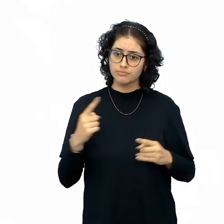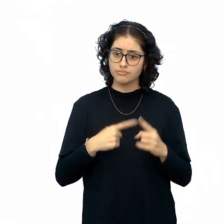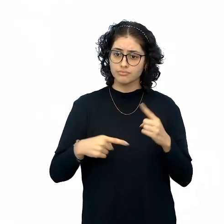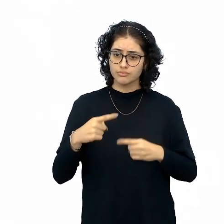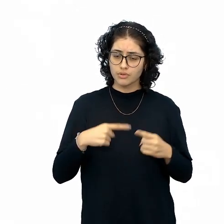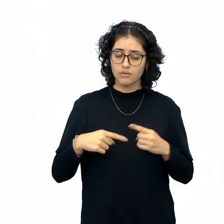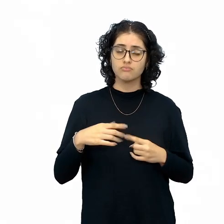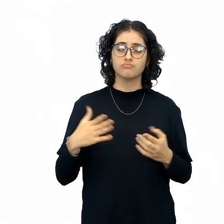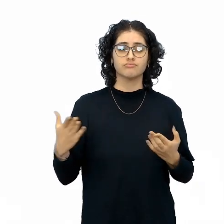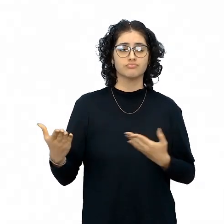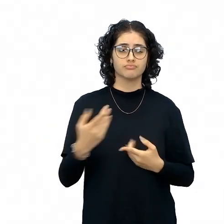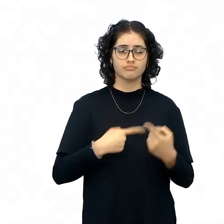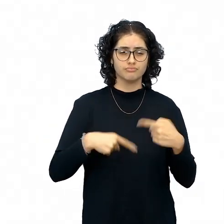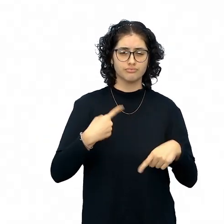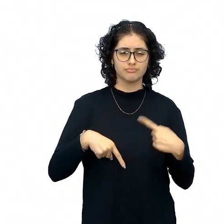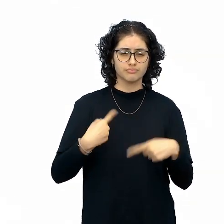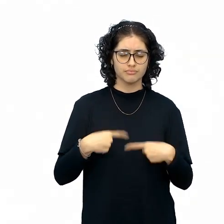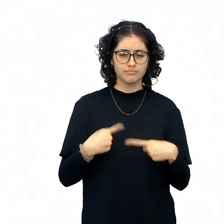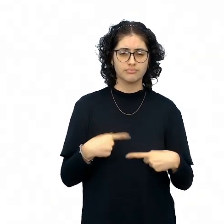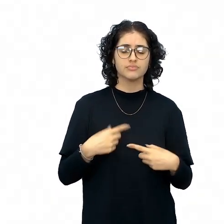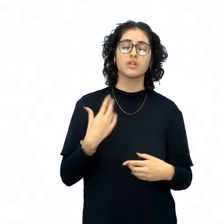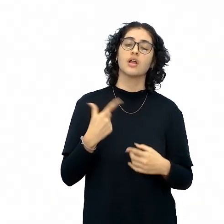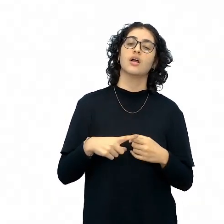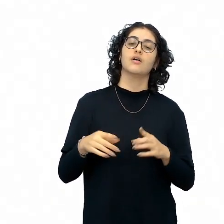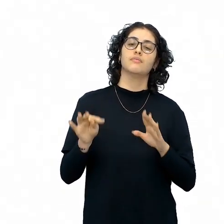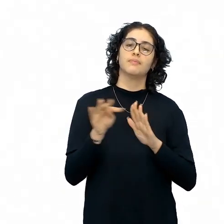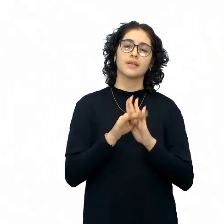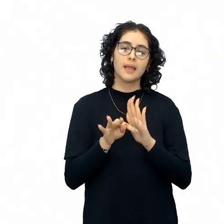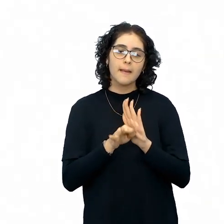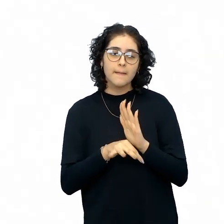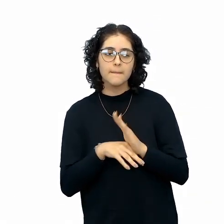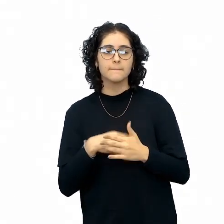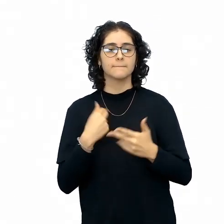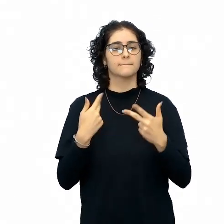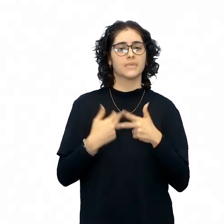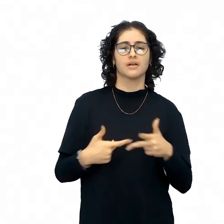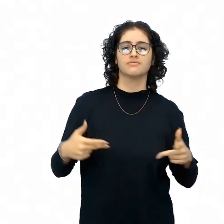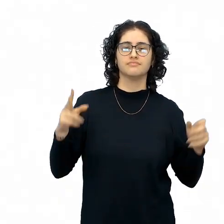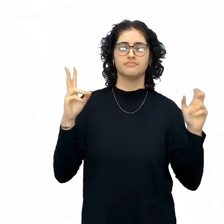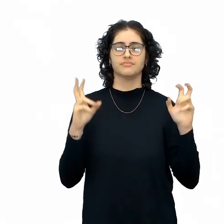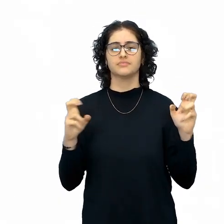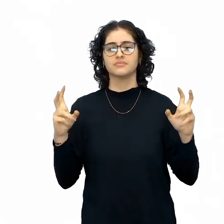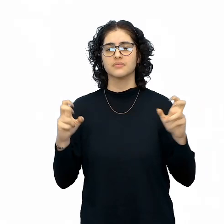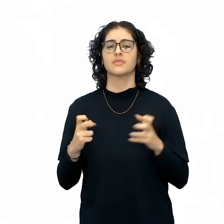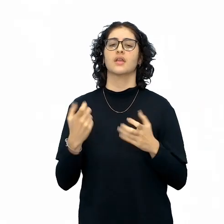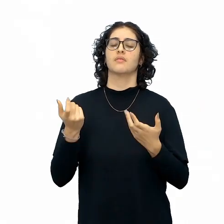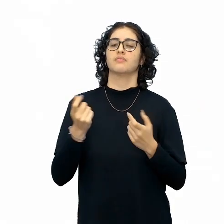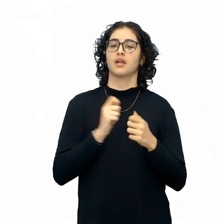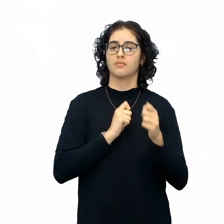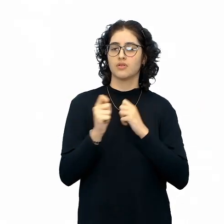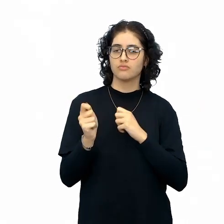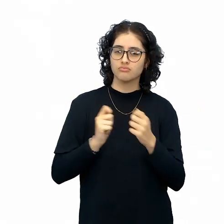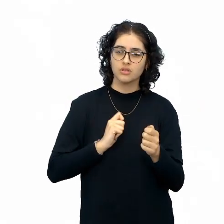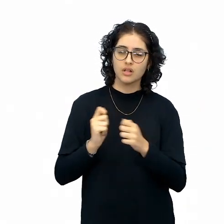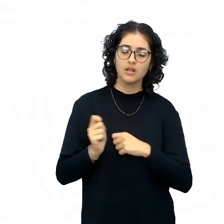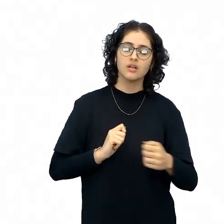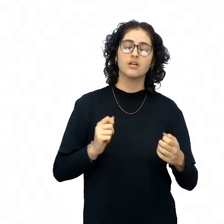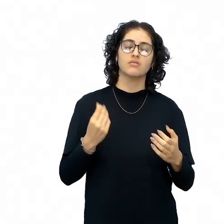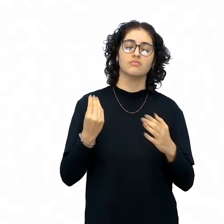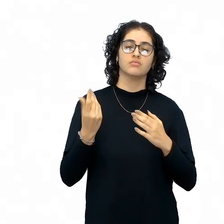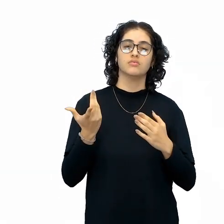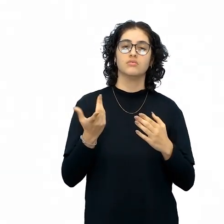colegas, em relação à temática, em relação às características do gênero textual reportagem, em relação aos